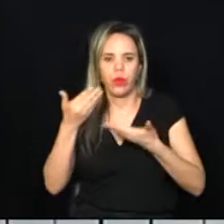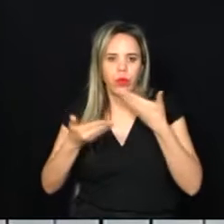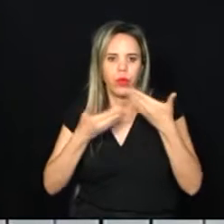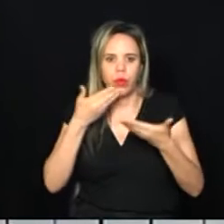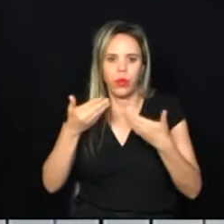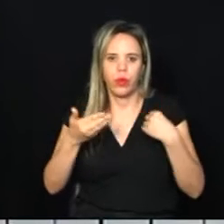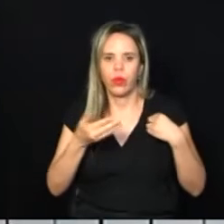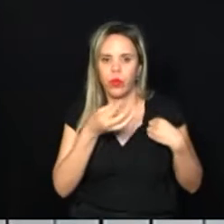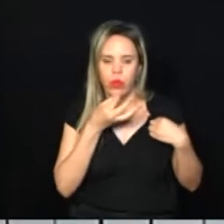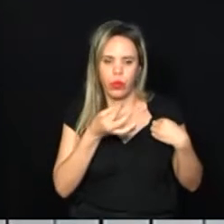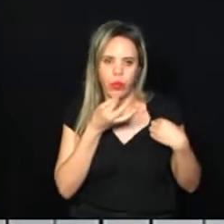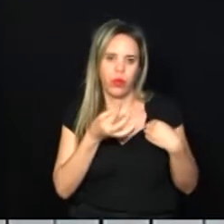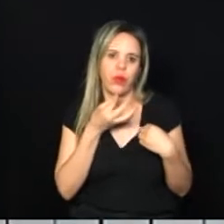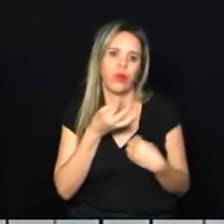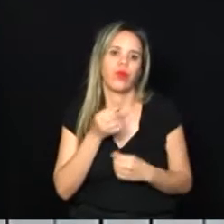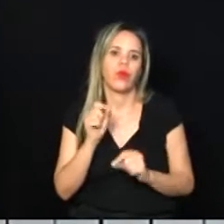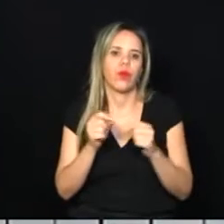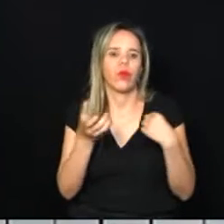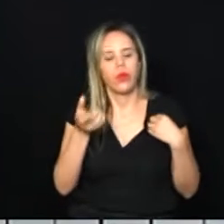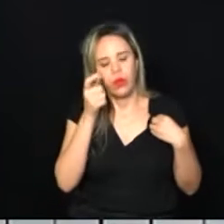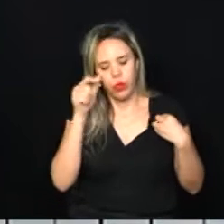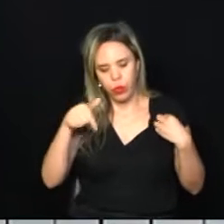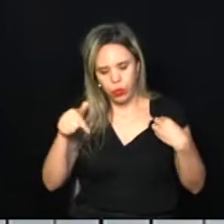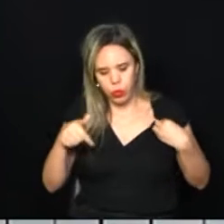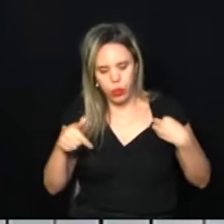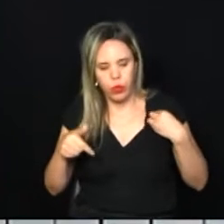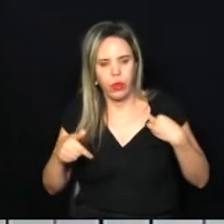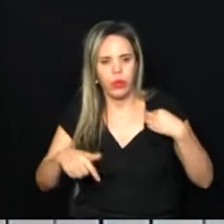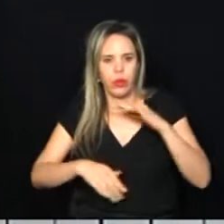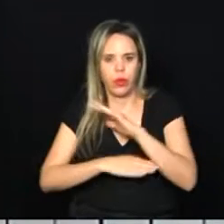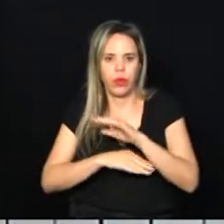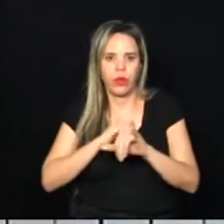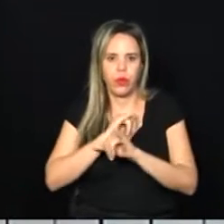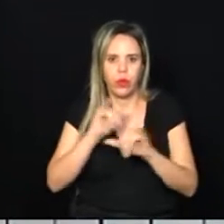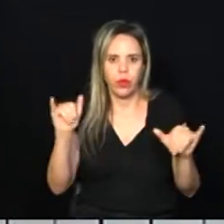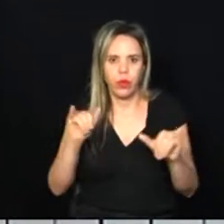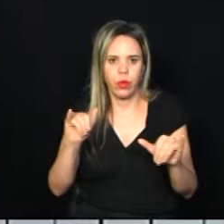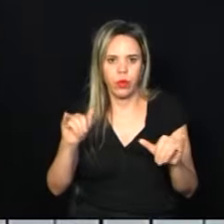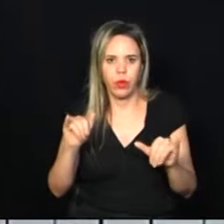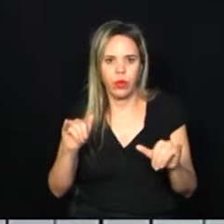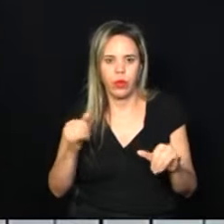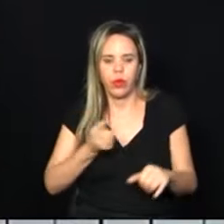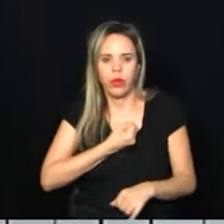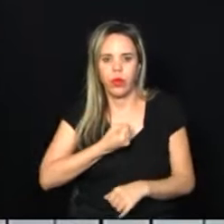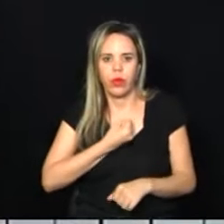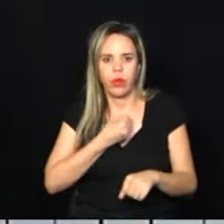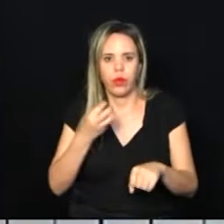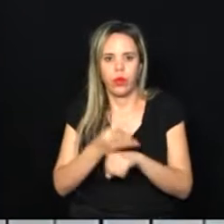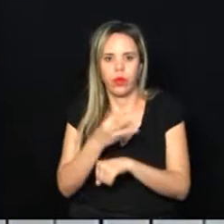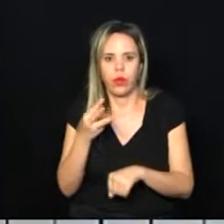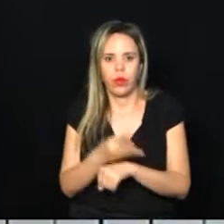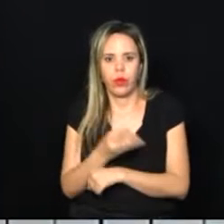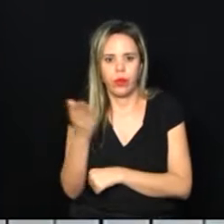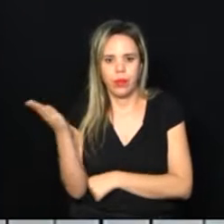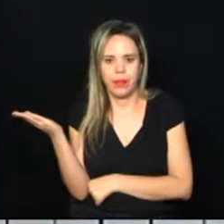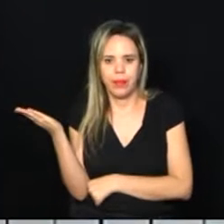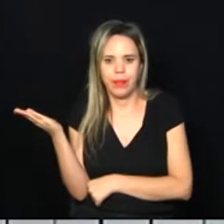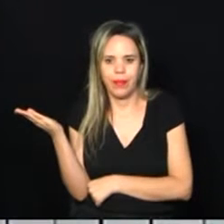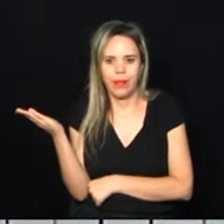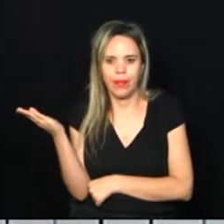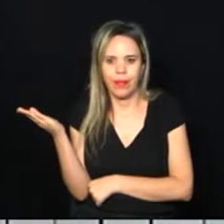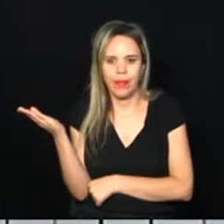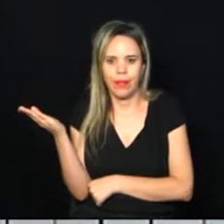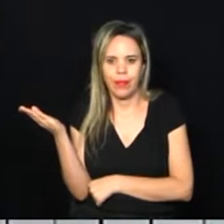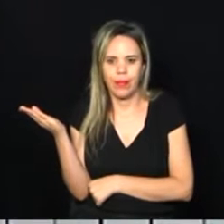uma crítica construtiva. O que você quer assistir aqui no Câmara Notícia através do número do nosso WhatsApp, que já está aqui embaixo da